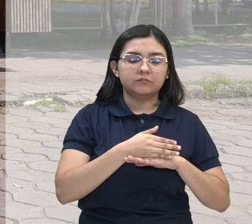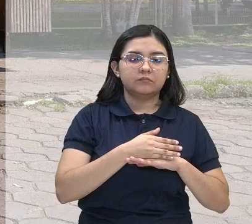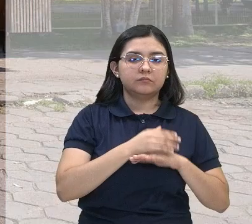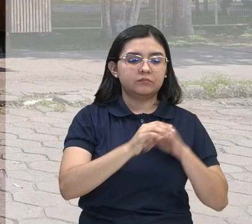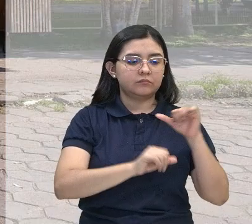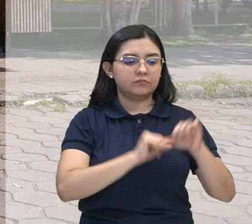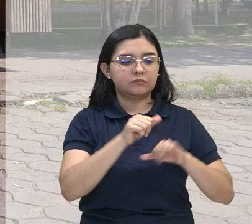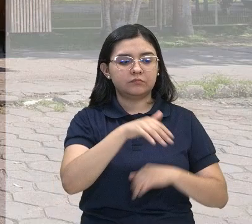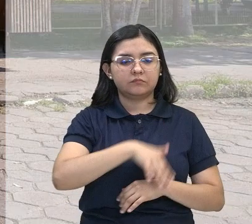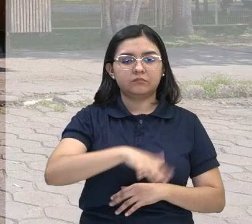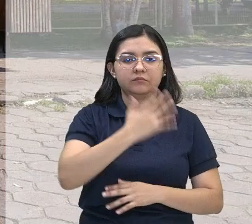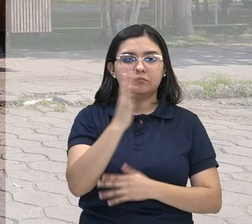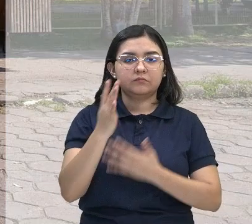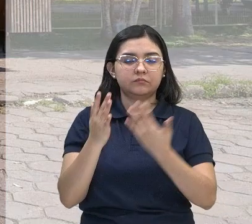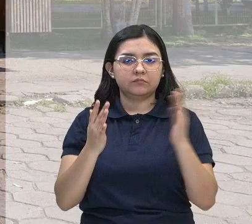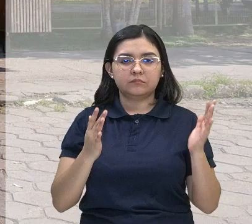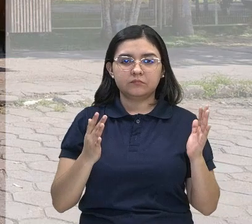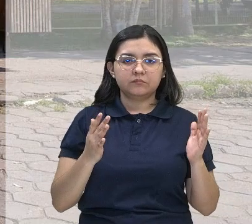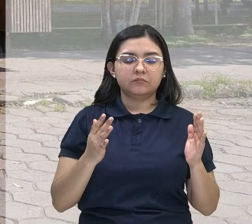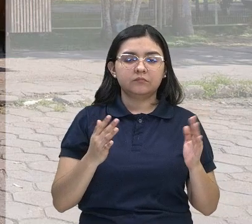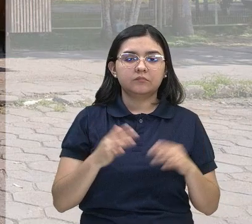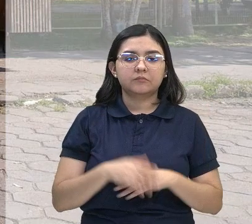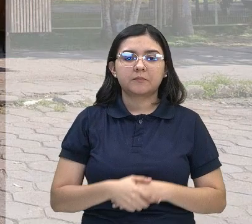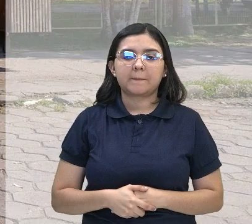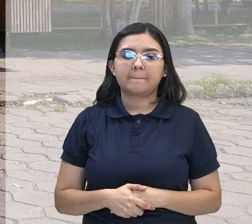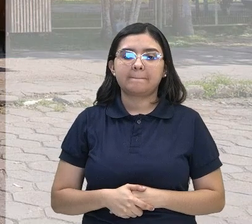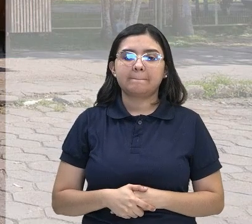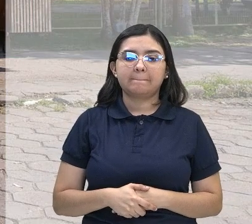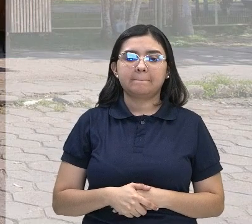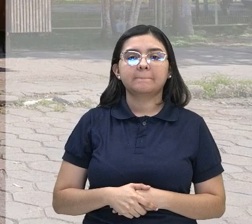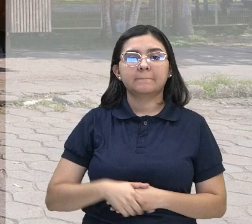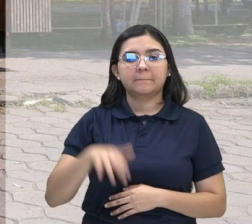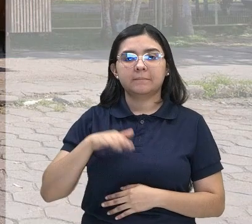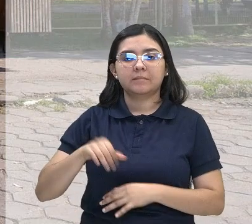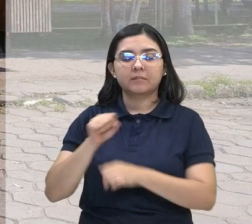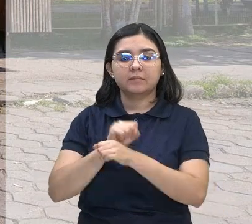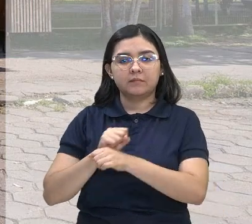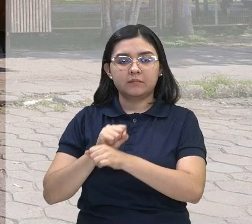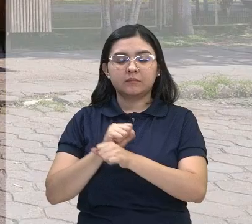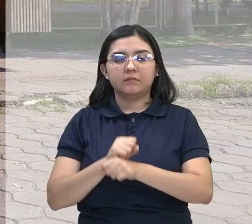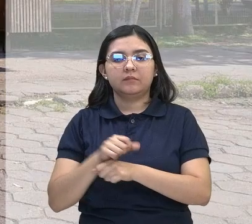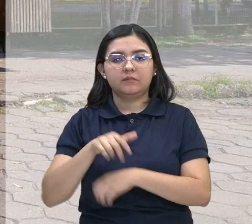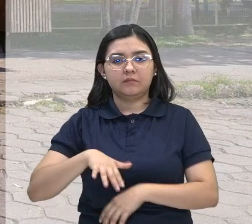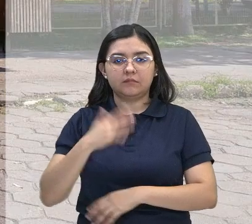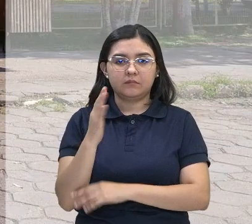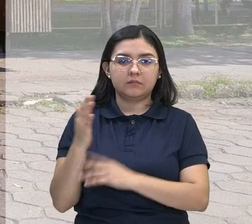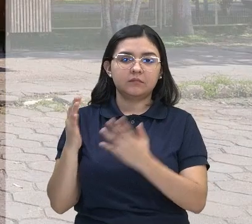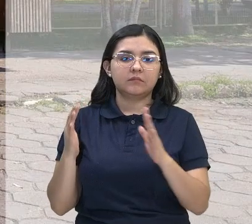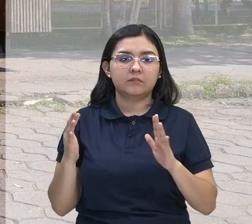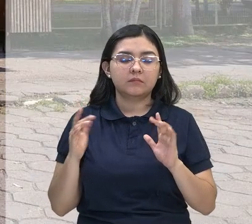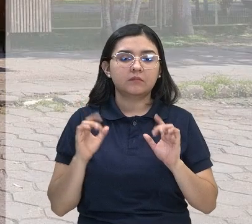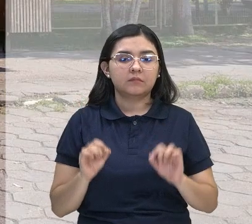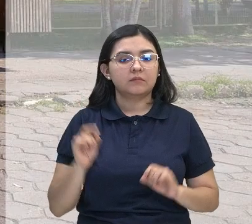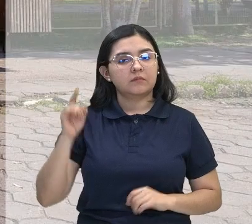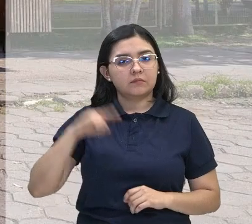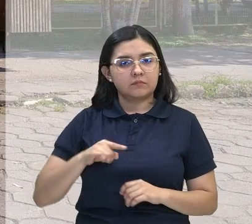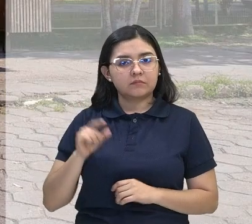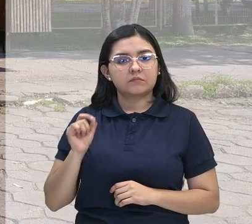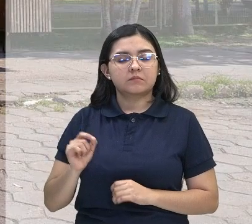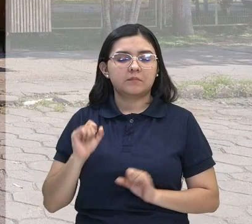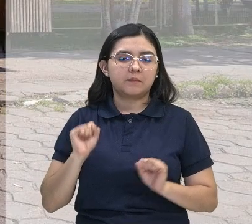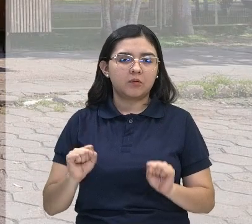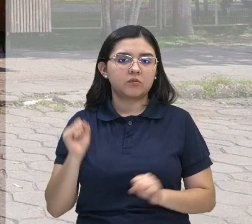forma racional, nem de forma planejada. Conservação ambiental. Esta, eu